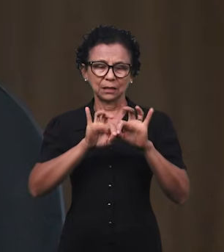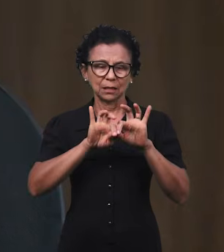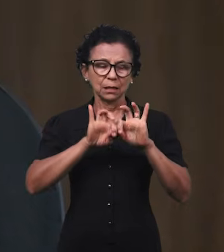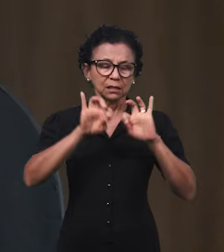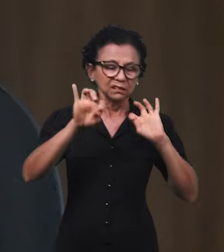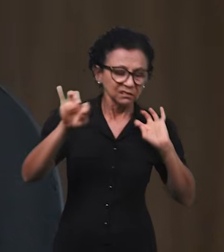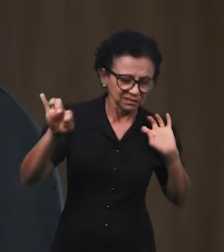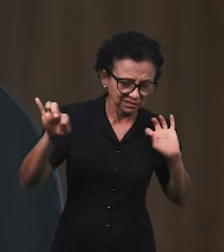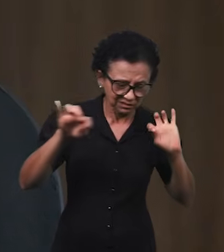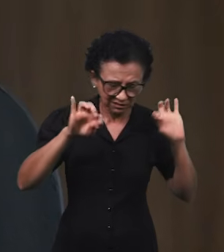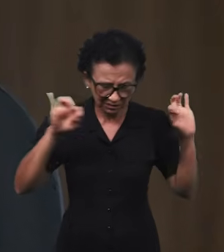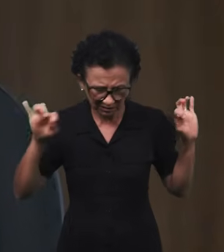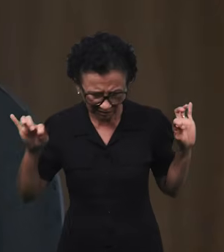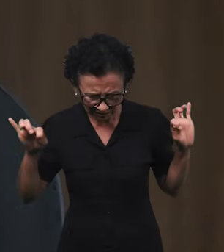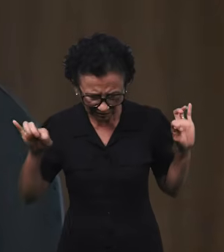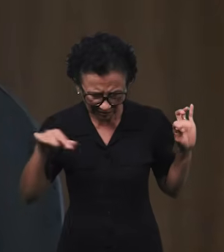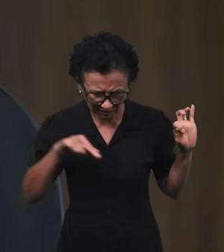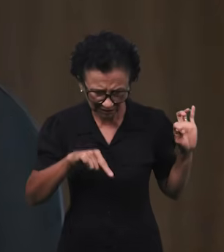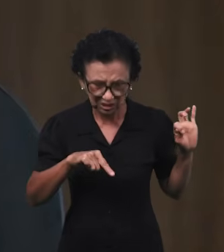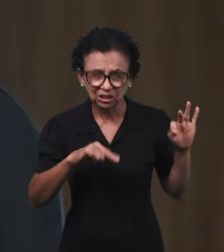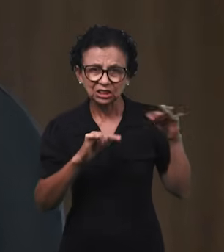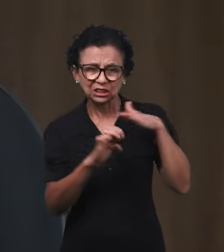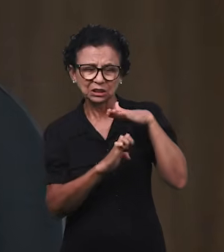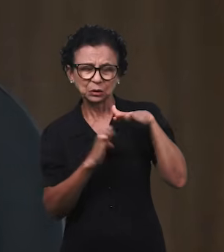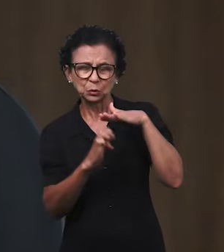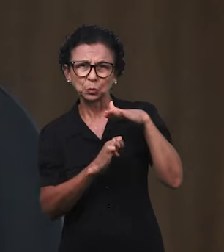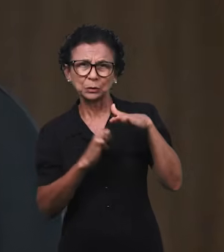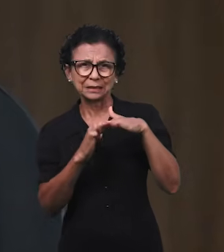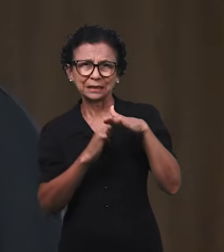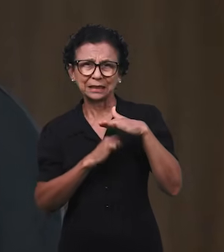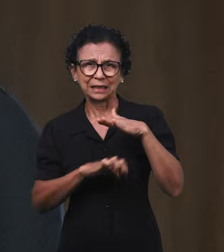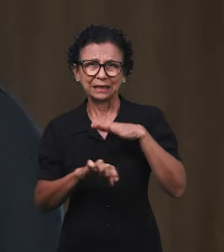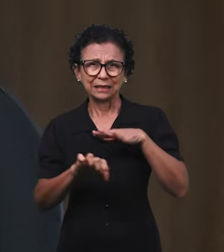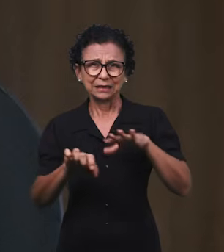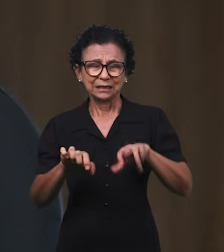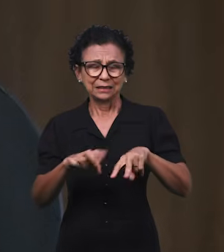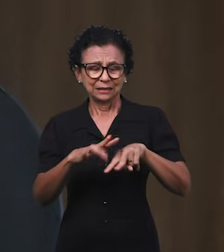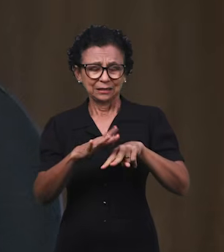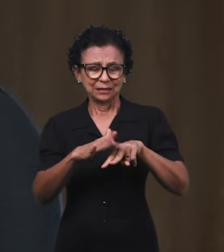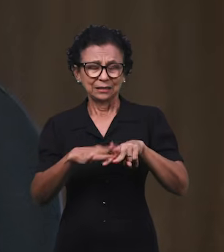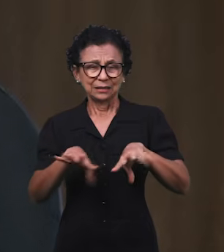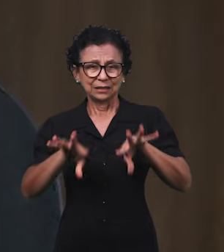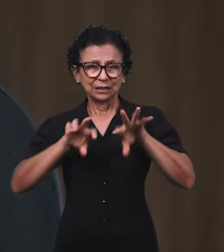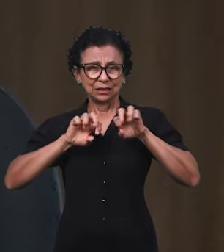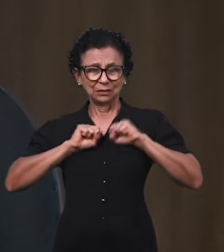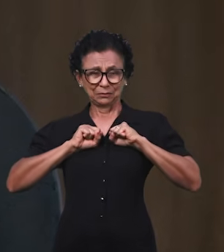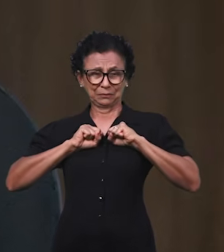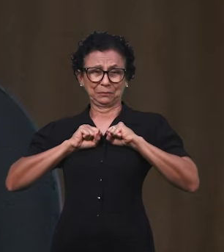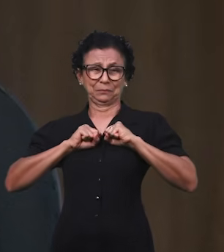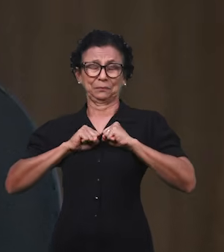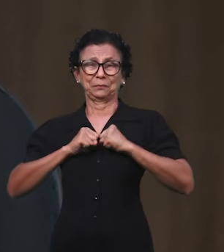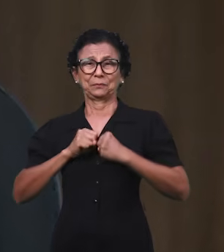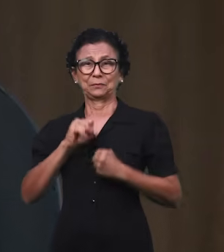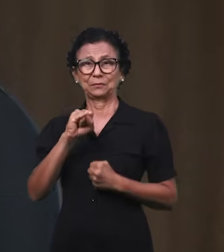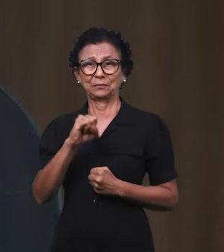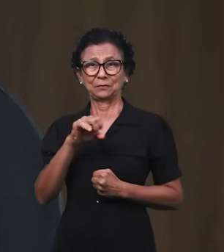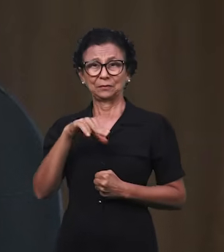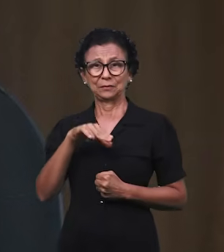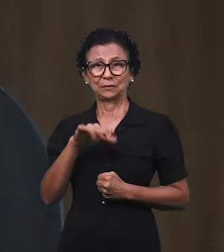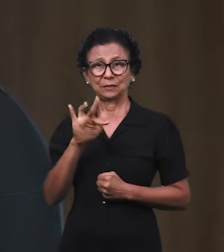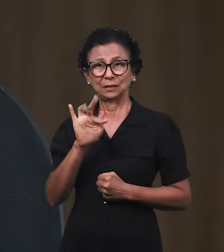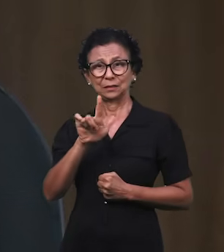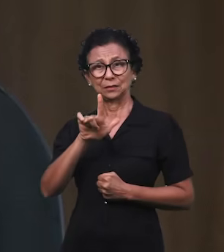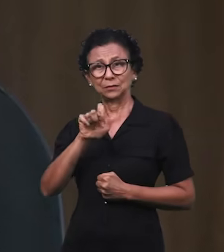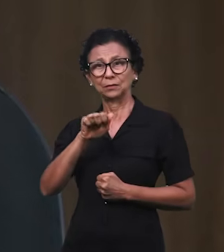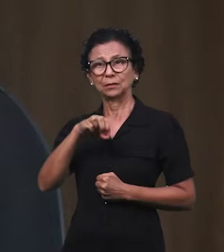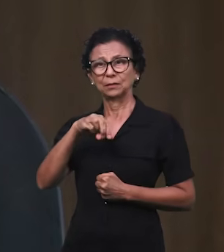normalmente são alimentações, uma alimentação que vai te inflamar. E o nosso corpo inflamado, as dores